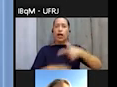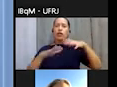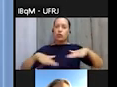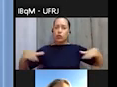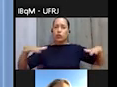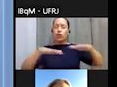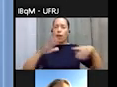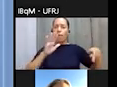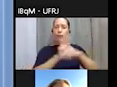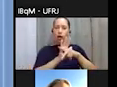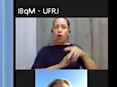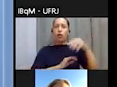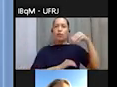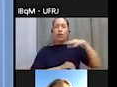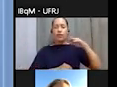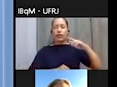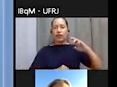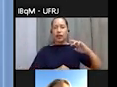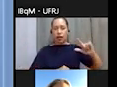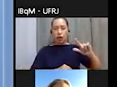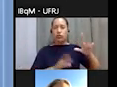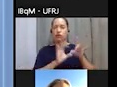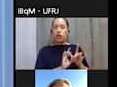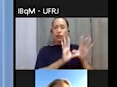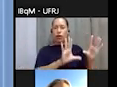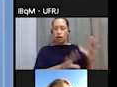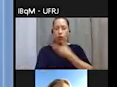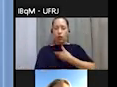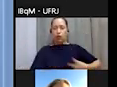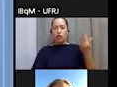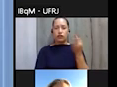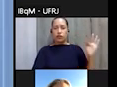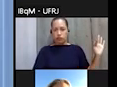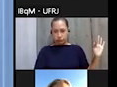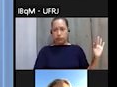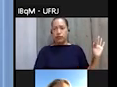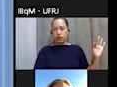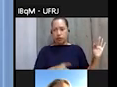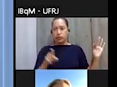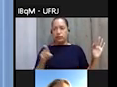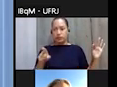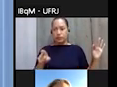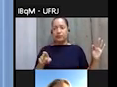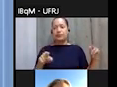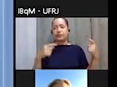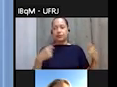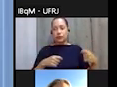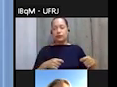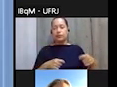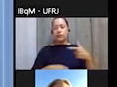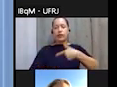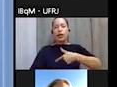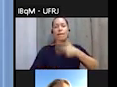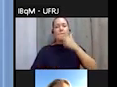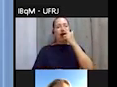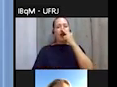mineral cedidas pelo governo federal, em situações armadas, como se fosse uma ameaça de que